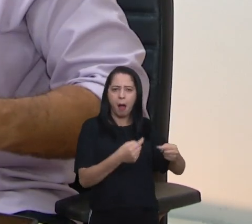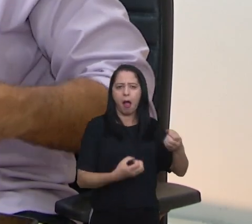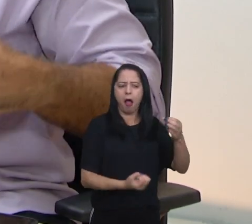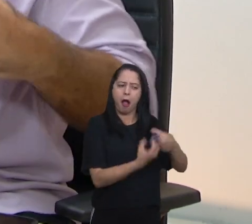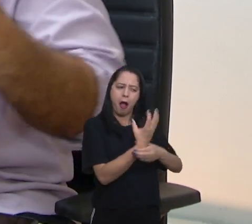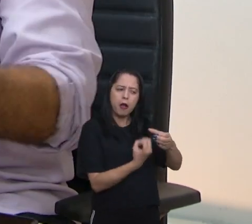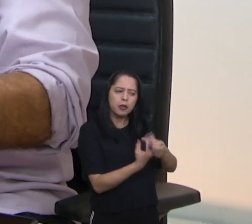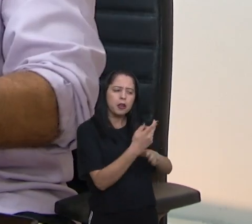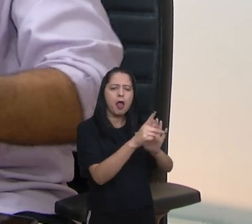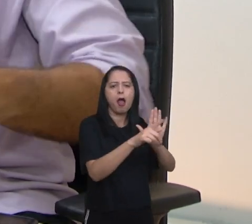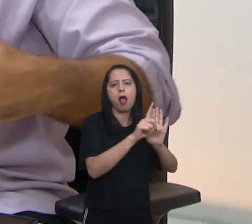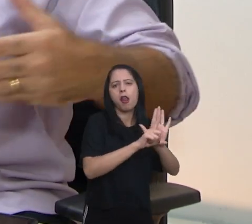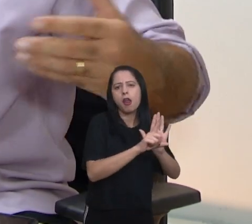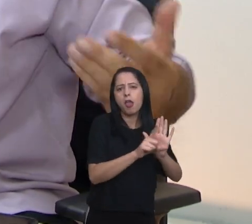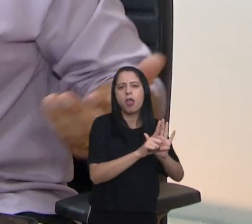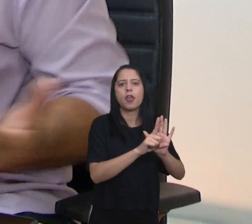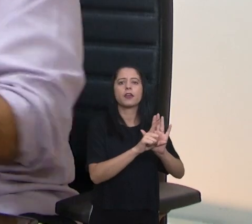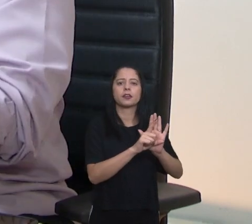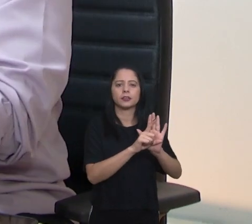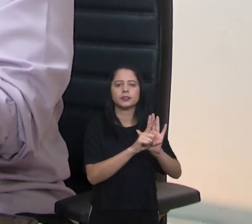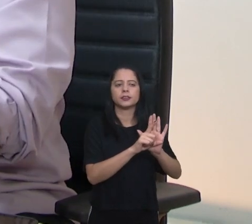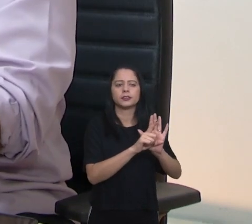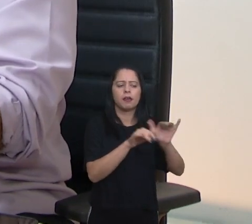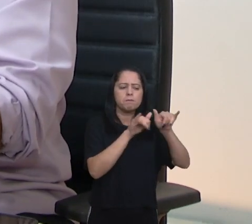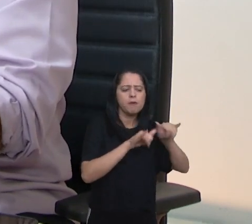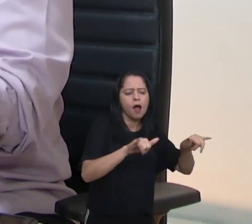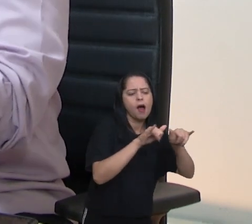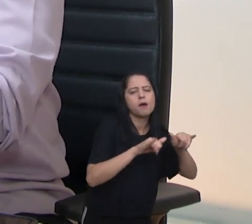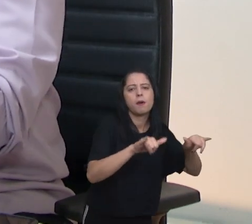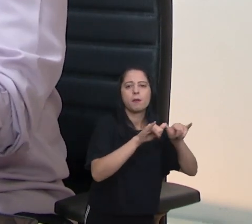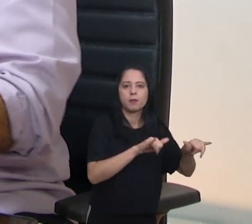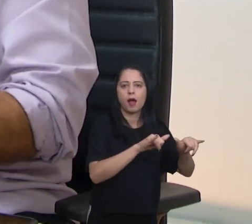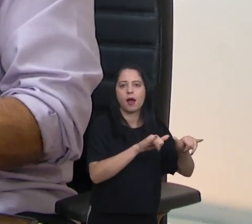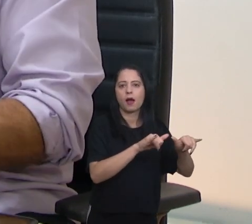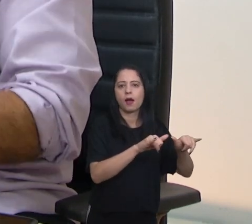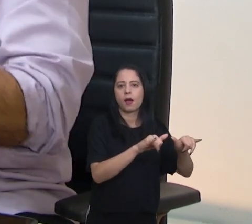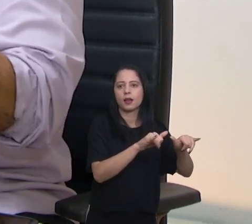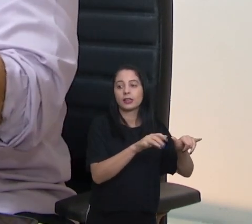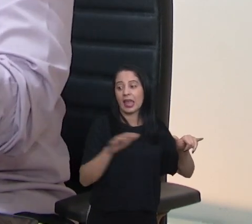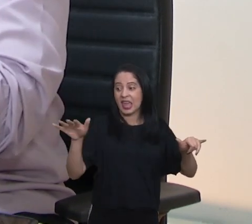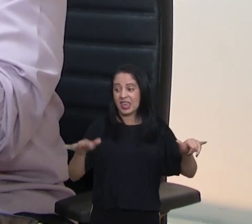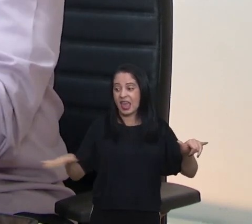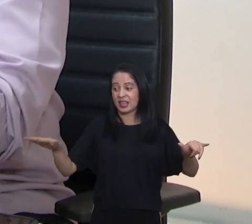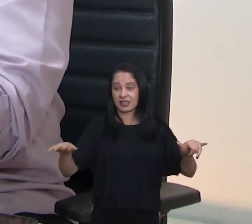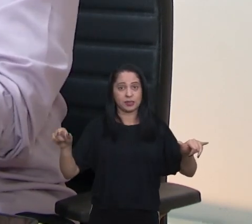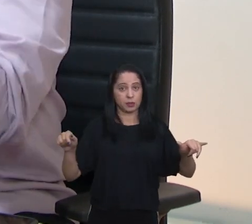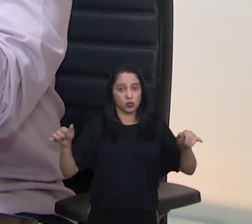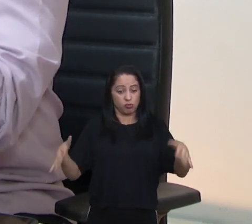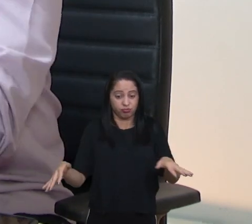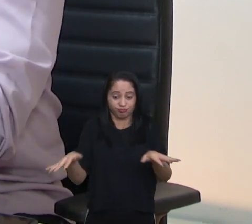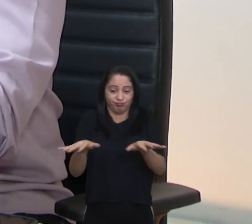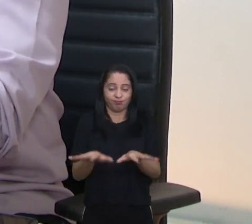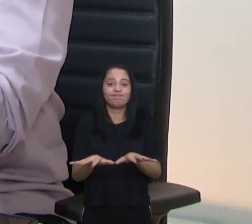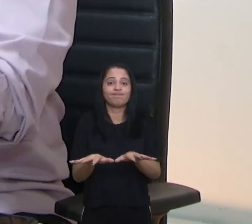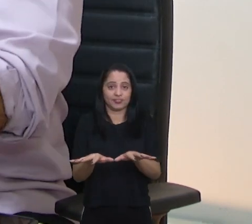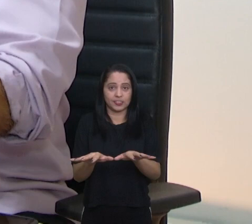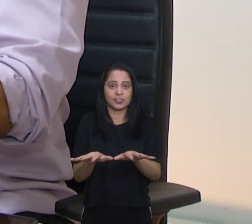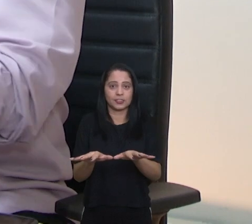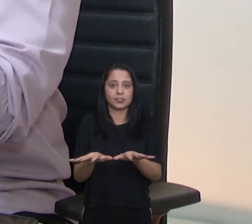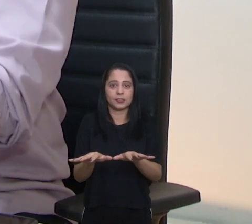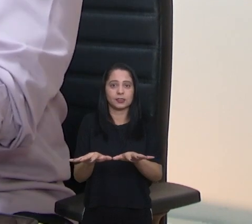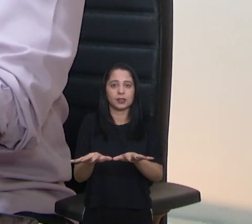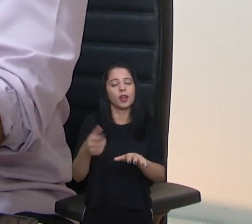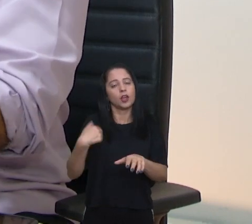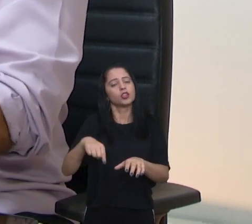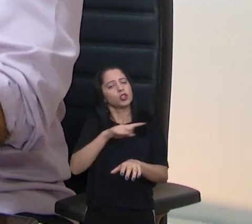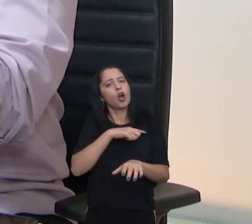discutindo, trabalhando, dando visibilidade a essas pessoas que mais precisam e tem que ser inclusas no nosso